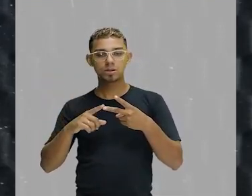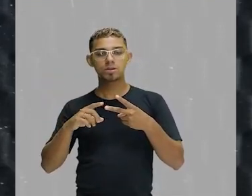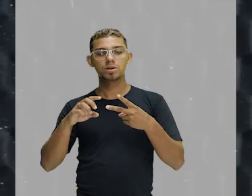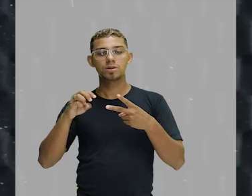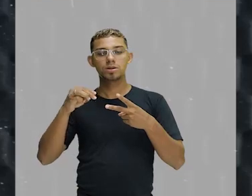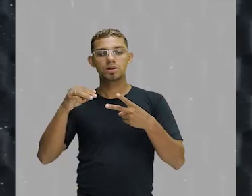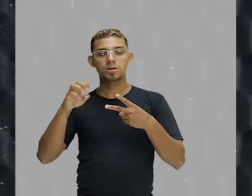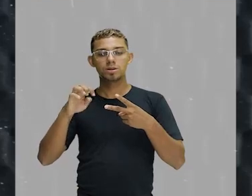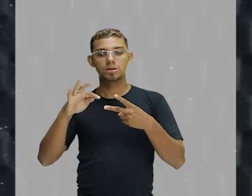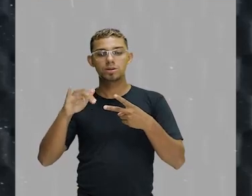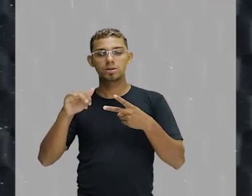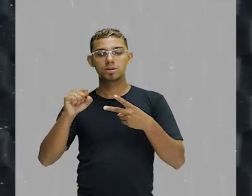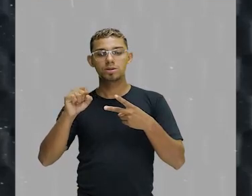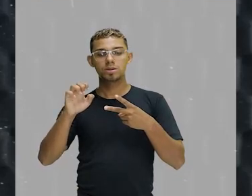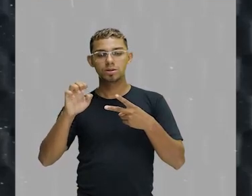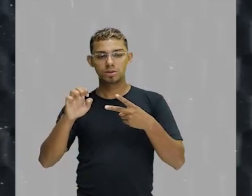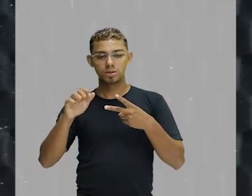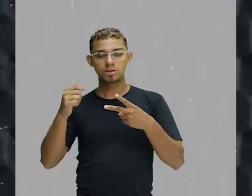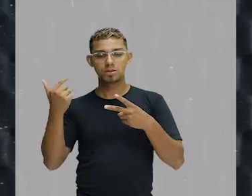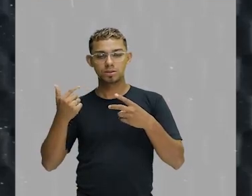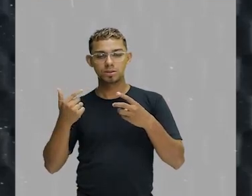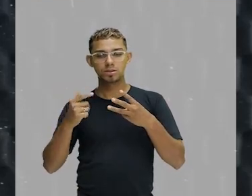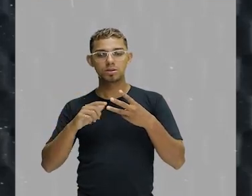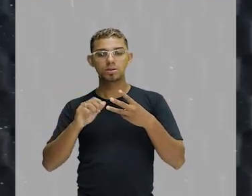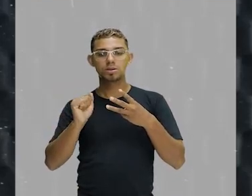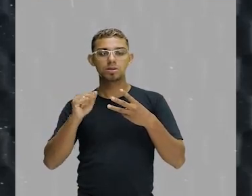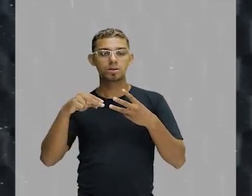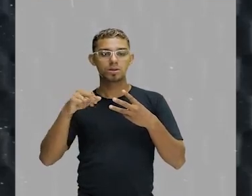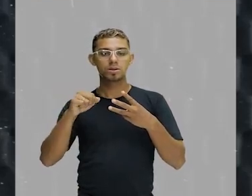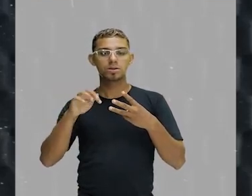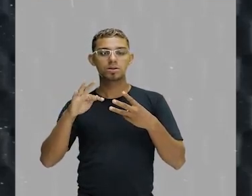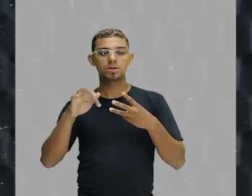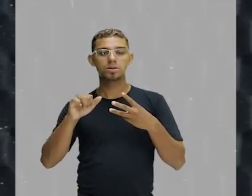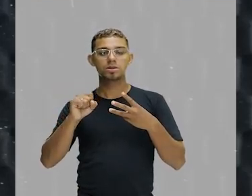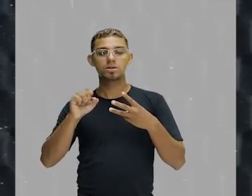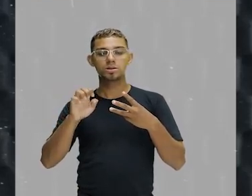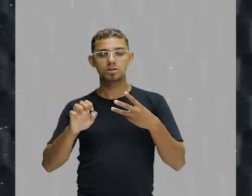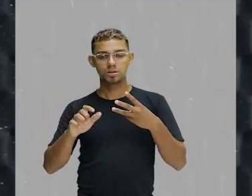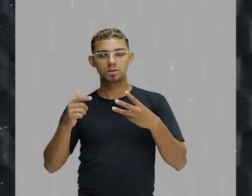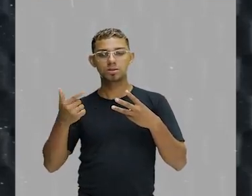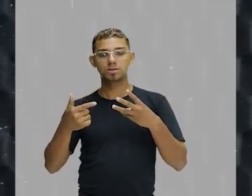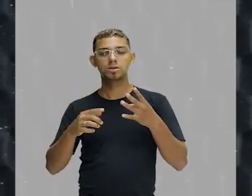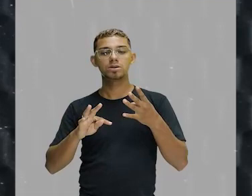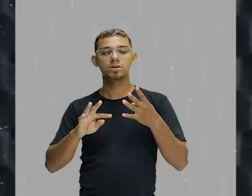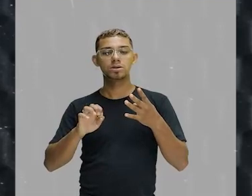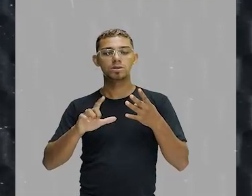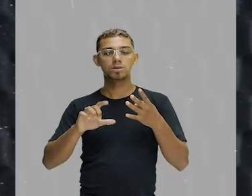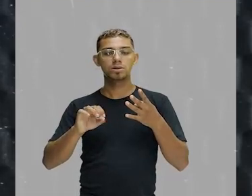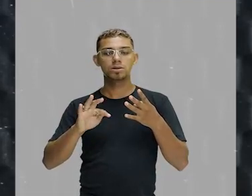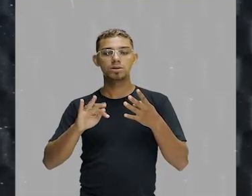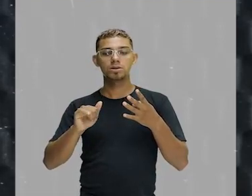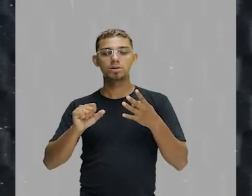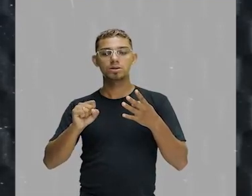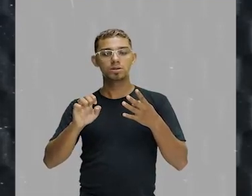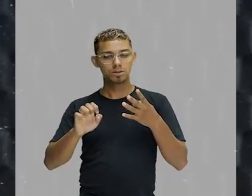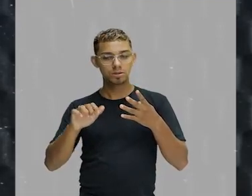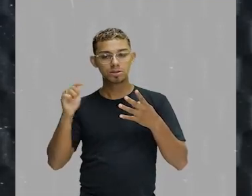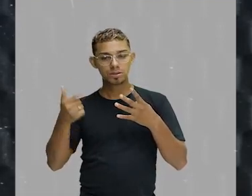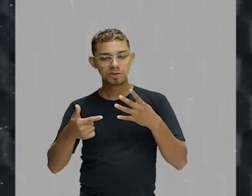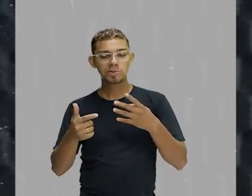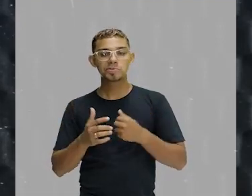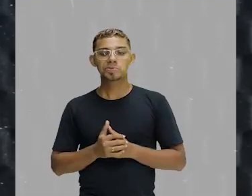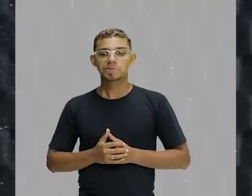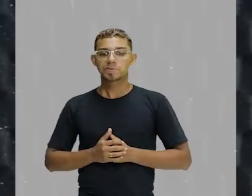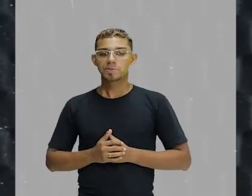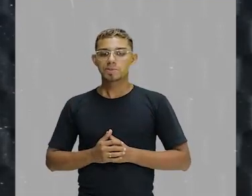2. Aliás, prófase 2, metáfase 2, anáfase 2 e telófase 2. Certo, pessoal? Agora